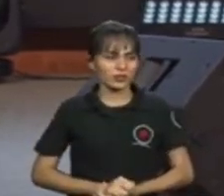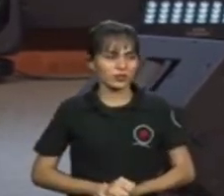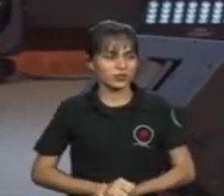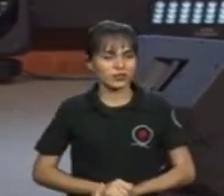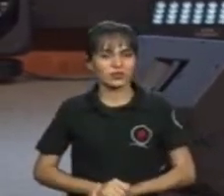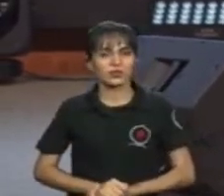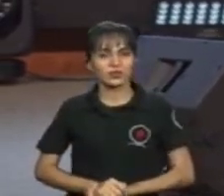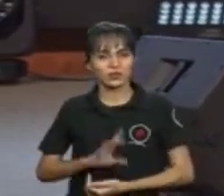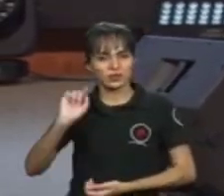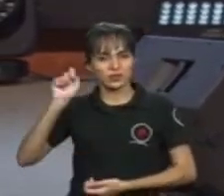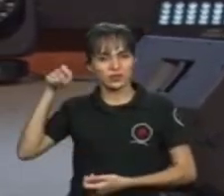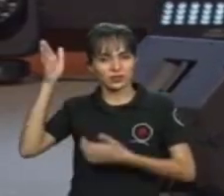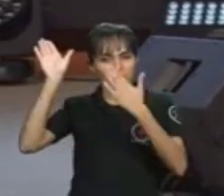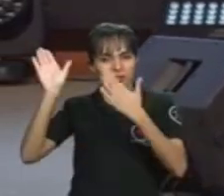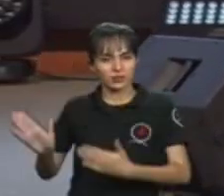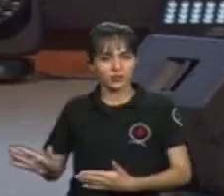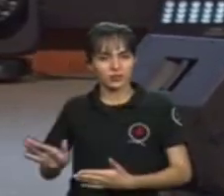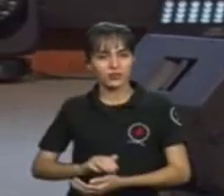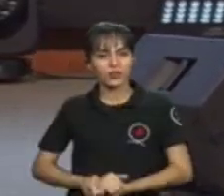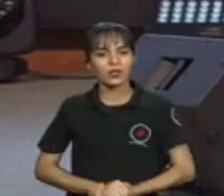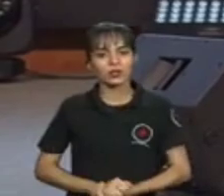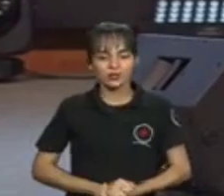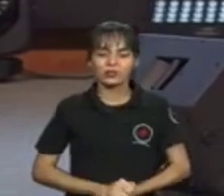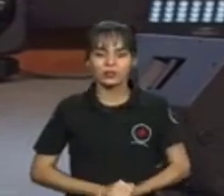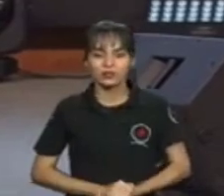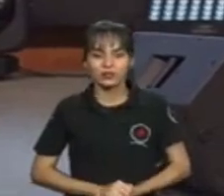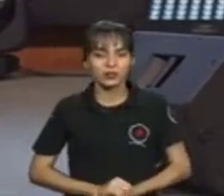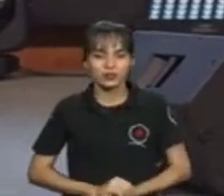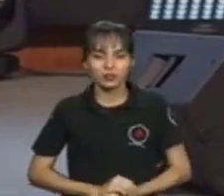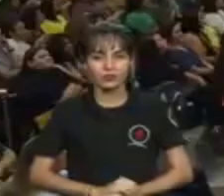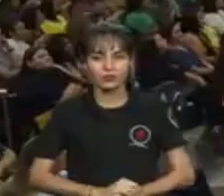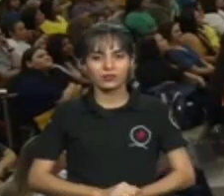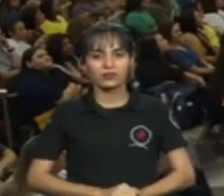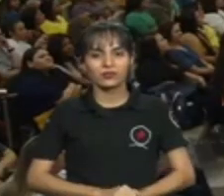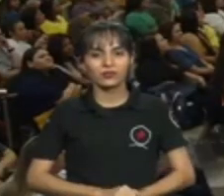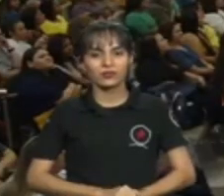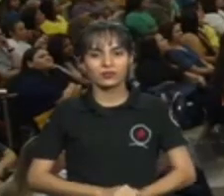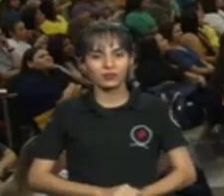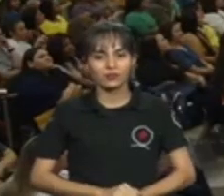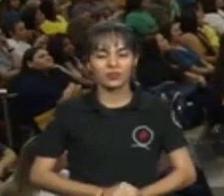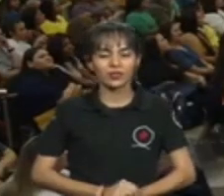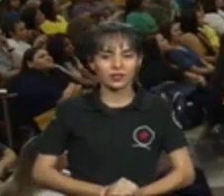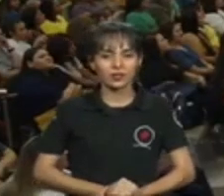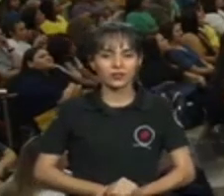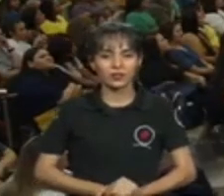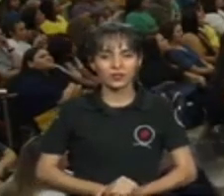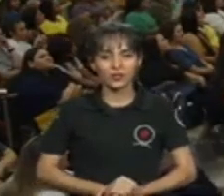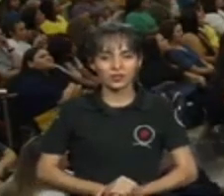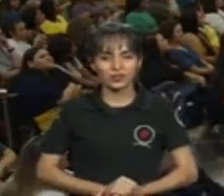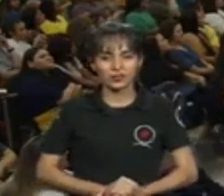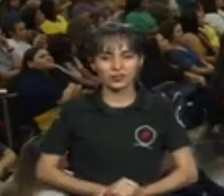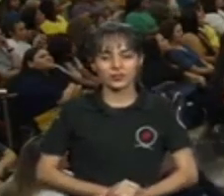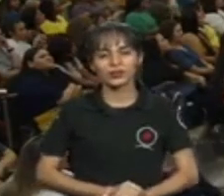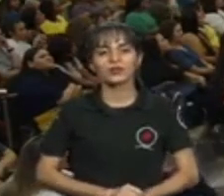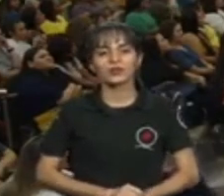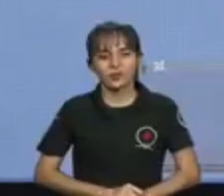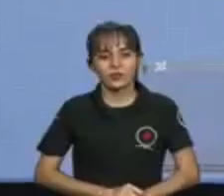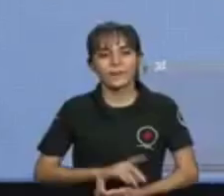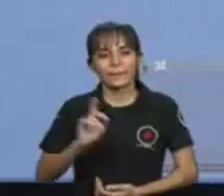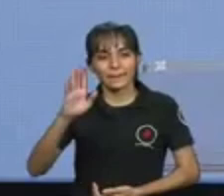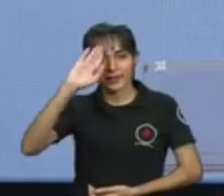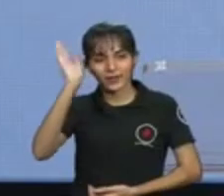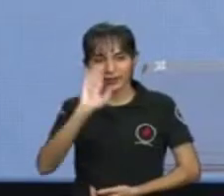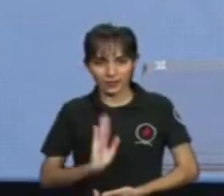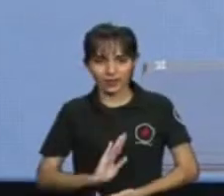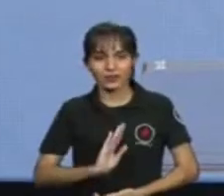E Ele é fiel para terminar o que Ele começou nas nossas vidas e no Brasil. Esse é um país que